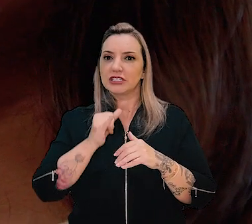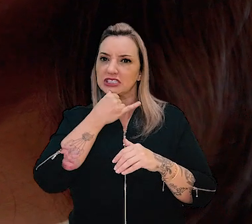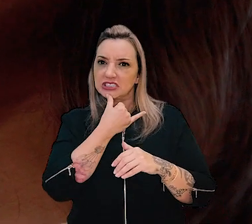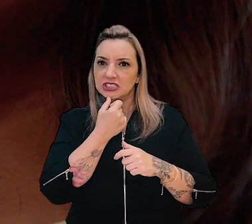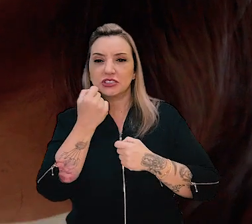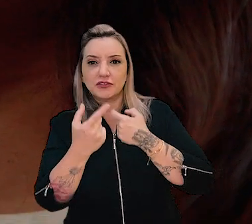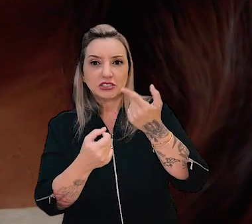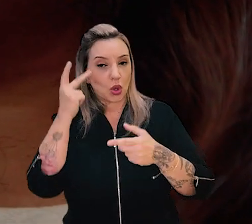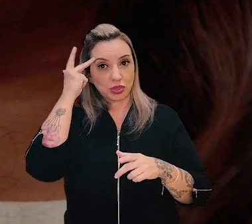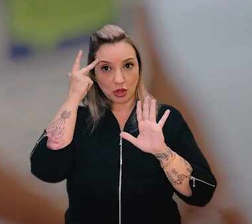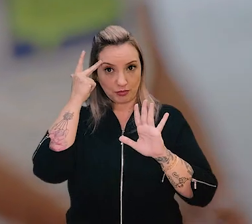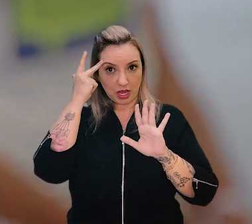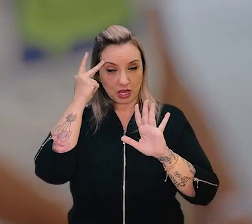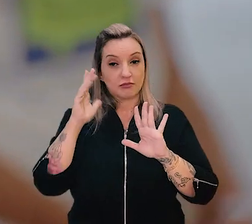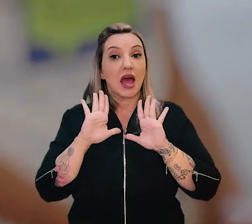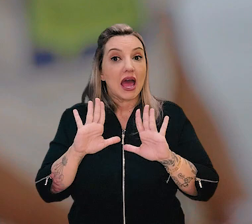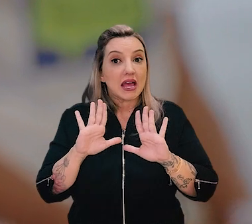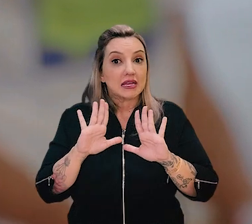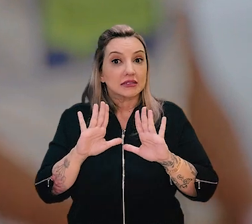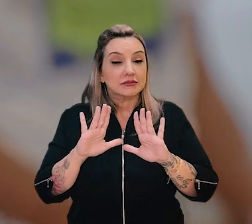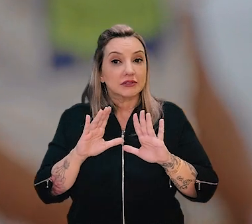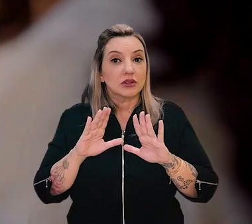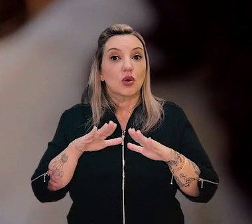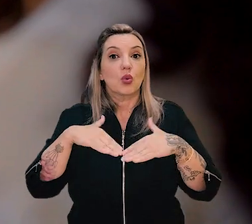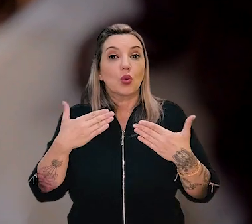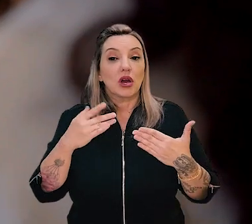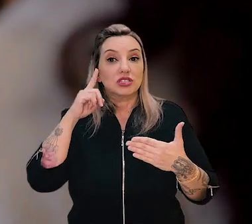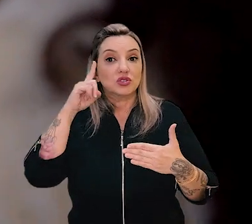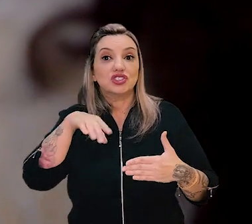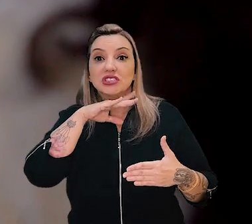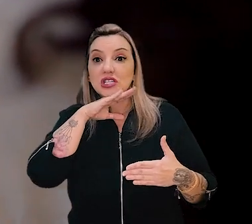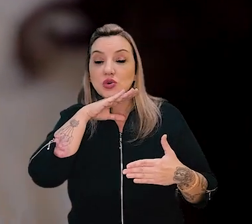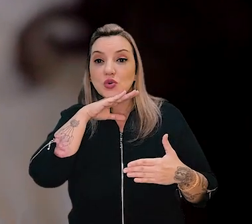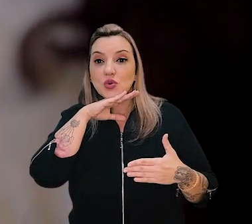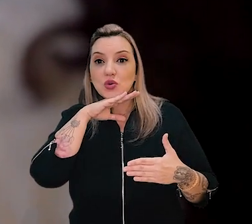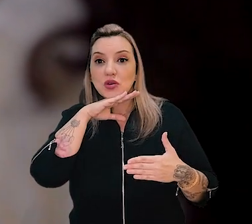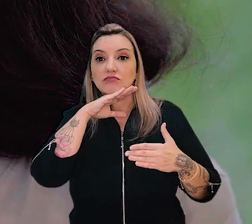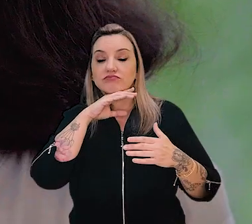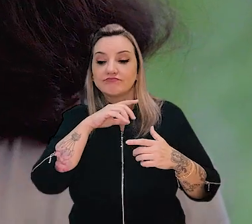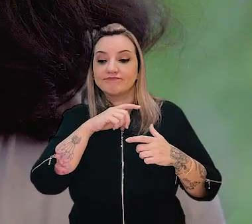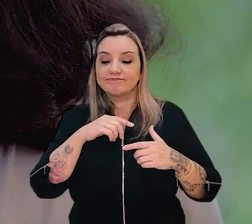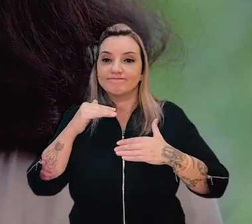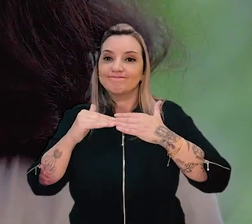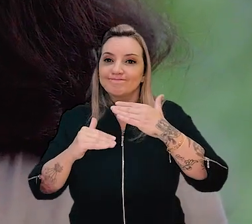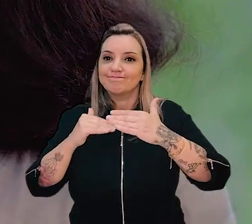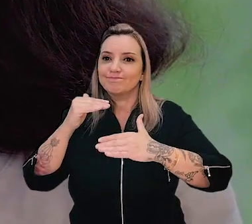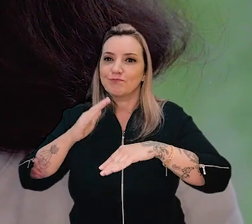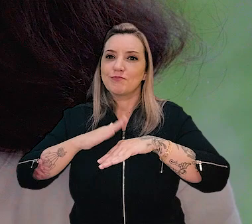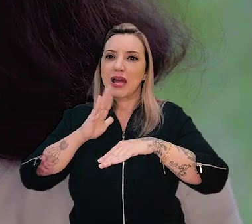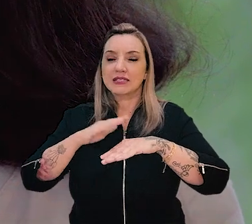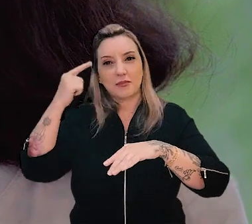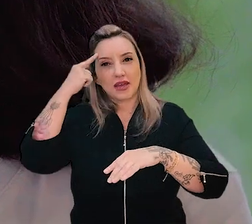comum. A grande questão é quando esses dias ruins, eles vão se prolongando. E aí vamos pensar